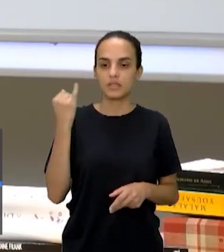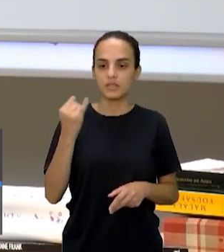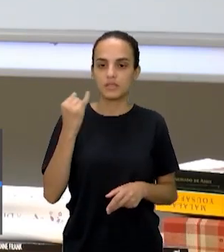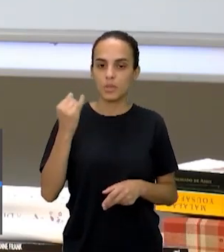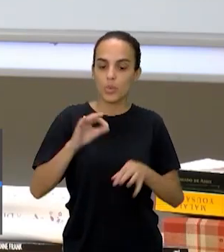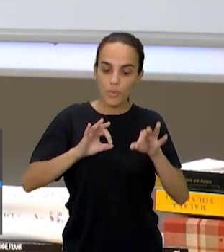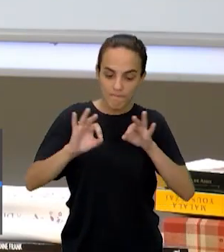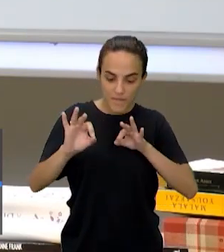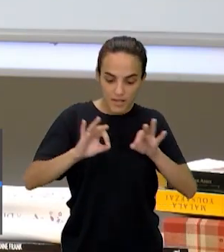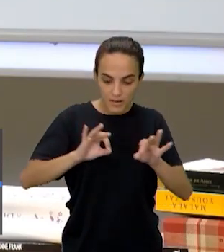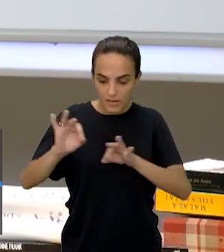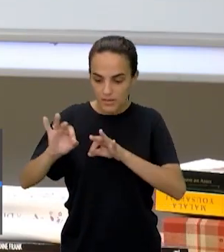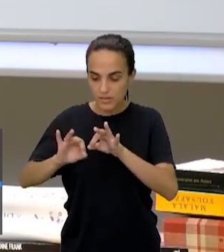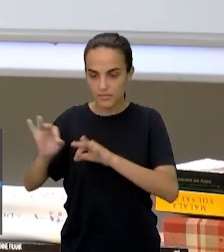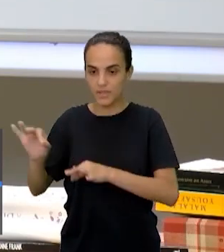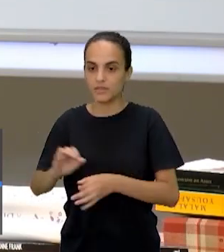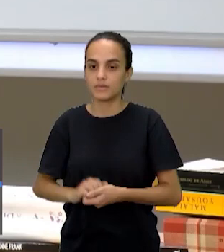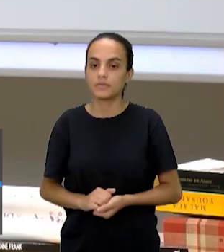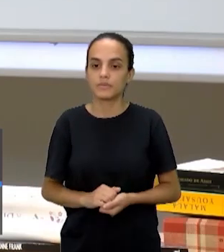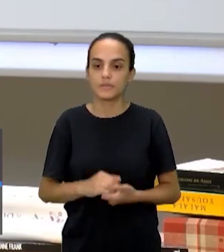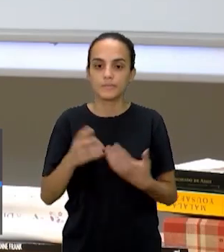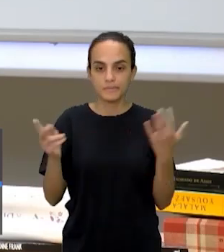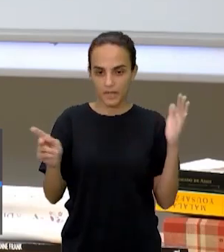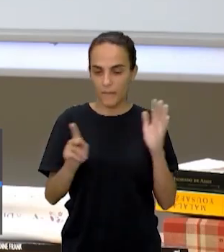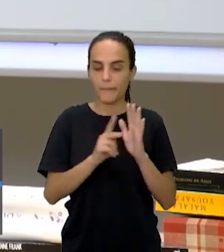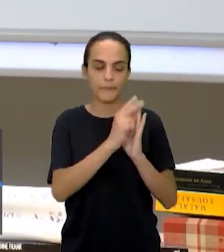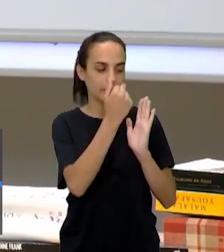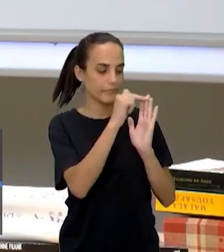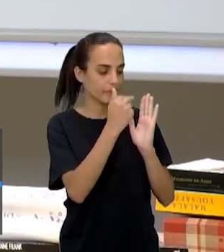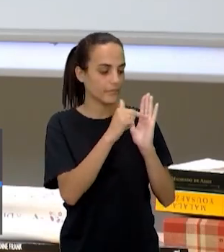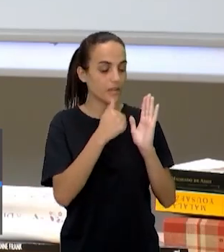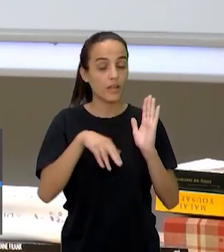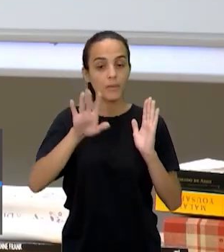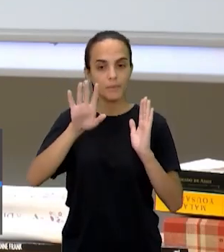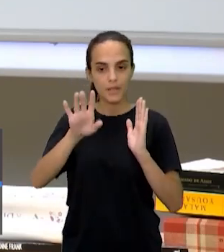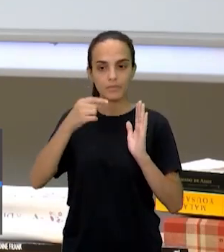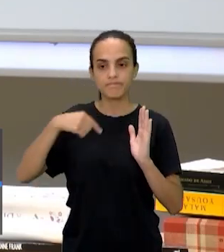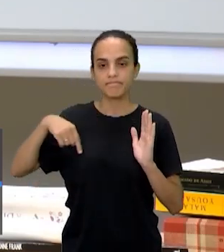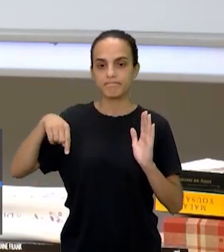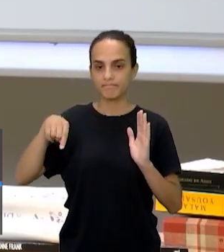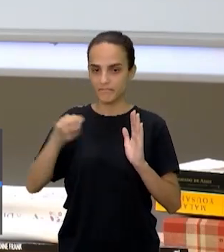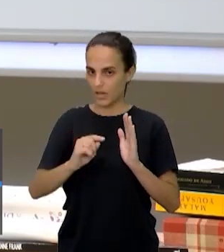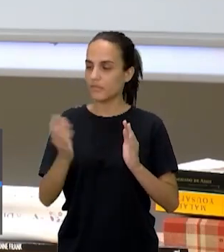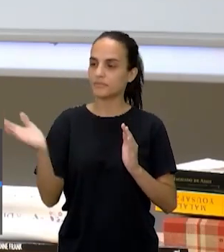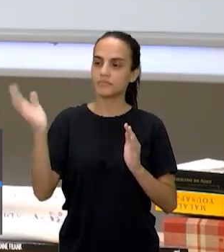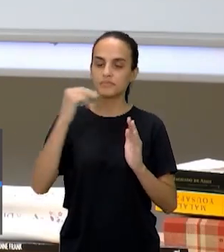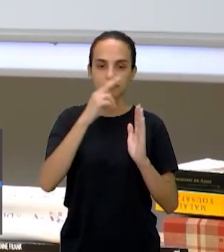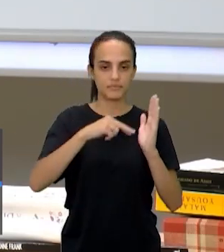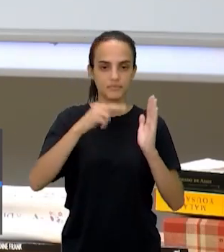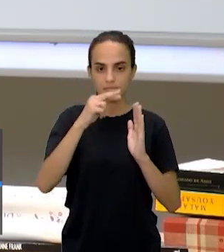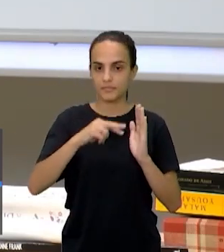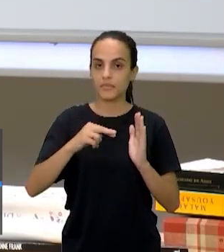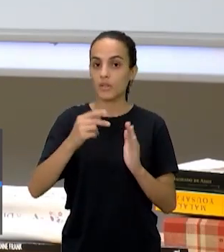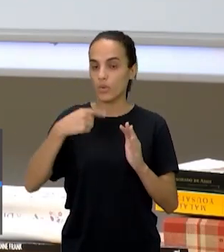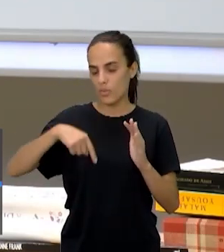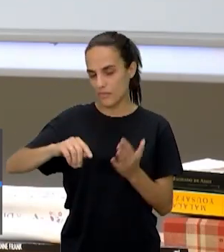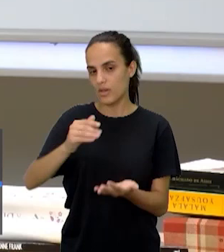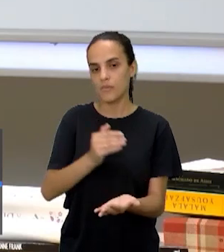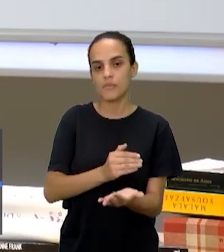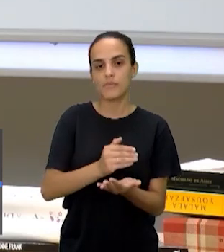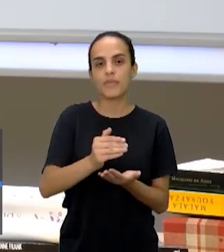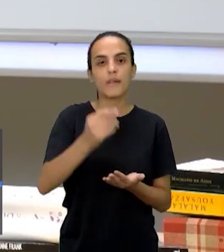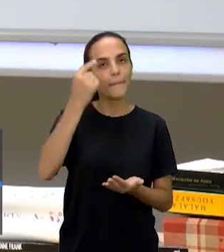do planejamento da escrita. Mas para a gente partir para a escrita, a gente vai